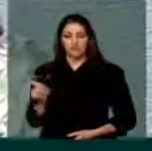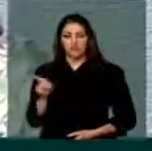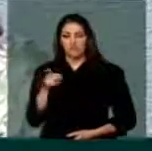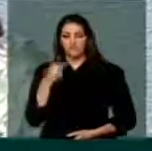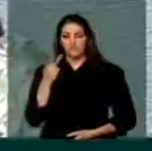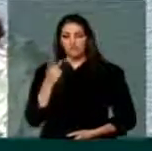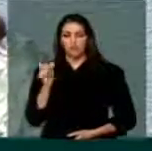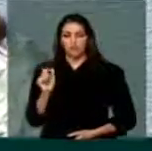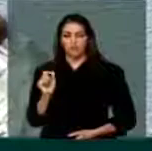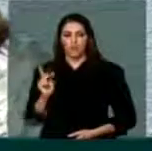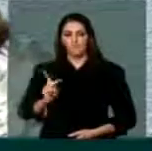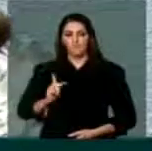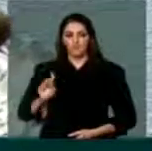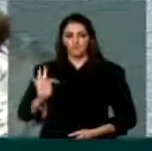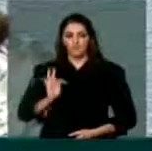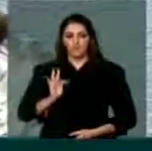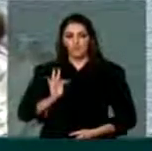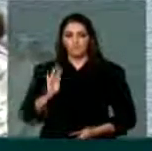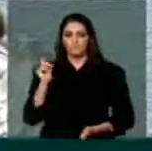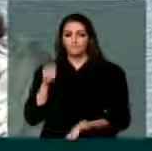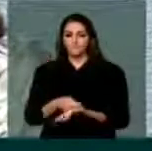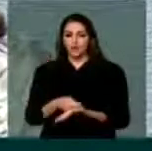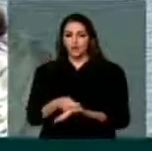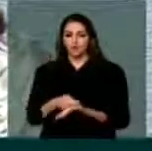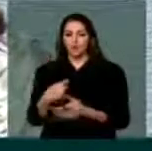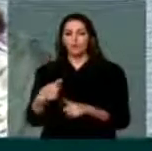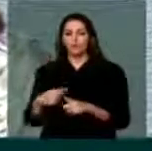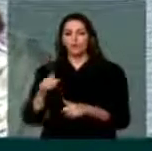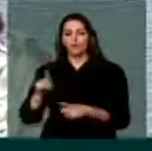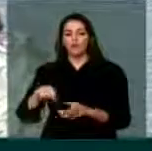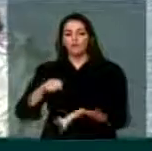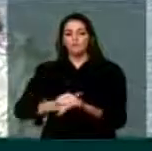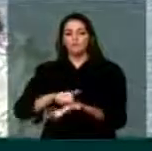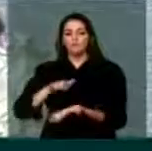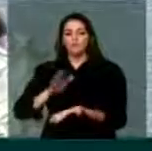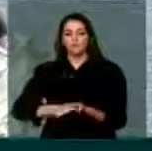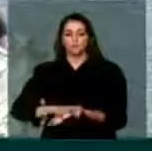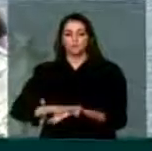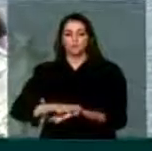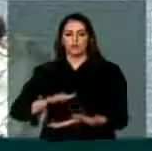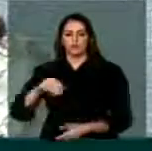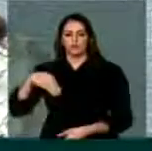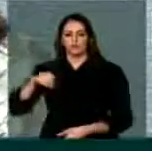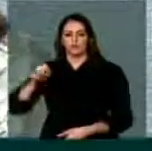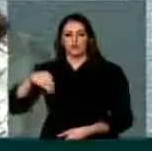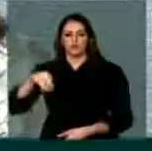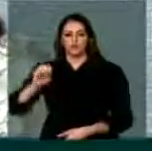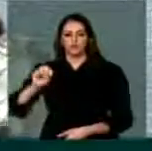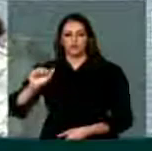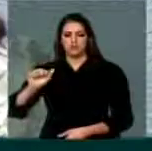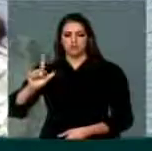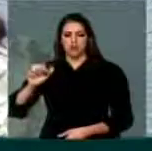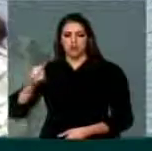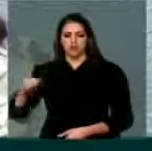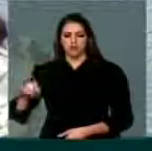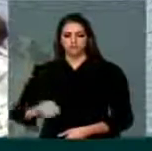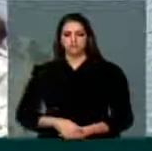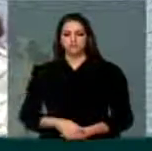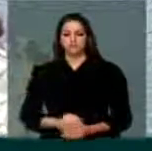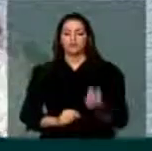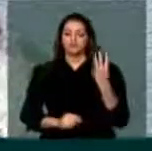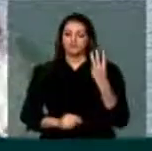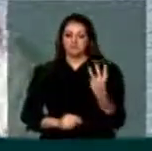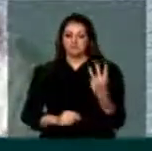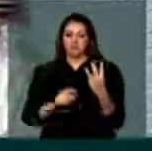que era o PT que estava pagando a multa do Mensalão. Como é que foi apenado esses 15 no Mensalão. Mil reais? Foram 3 meses